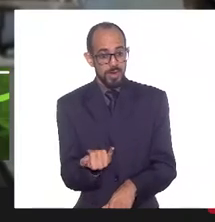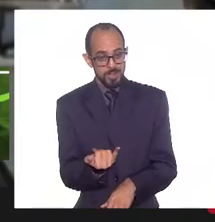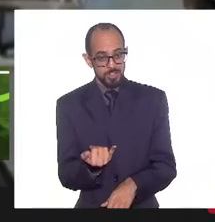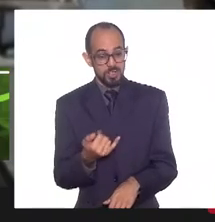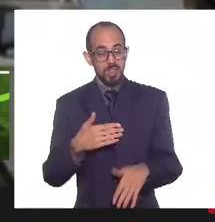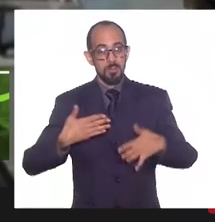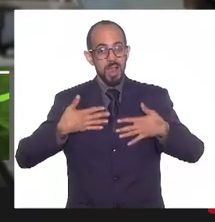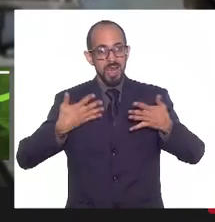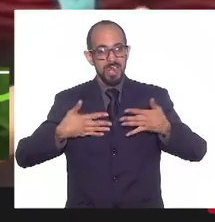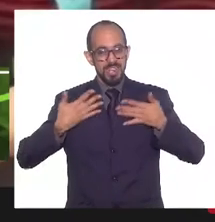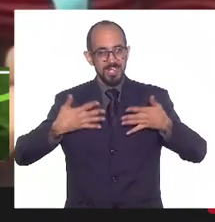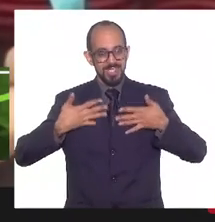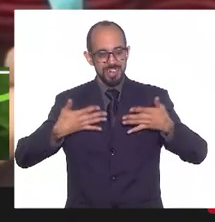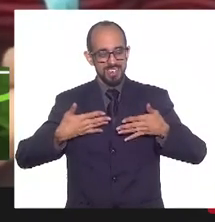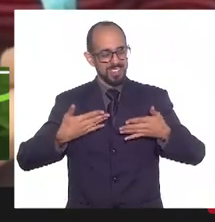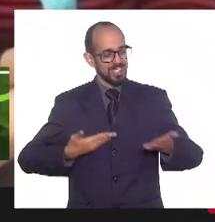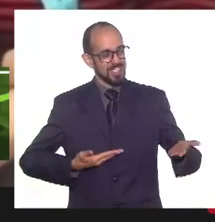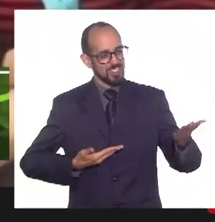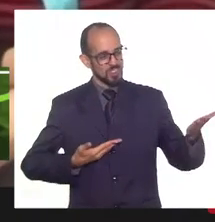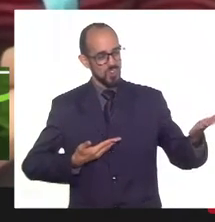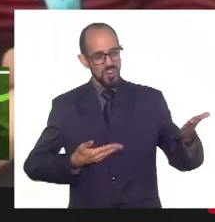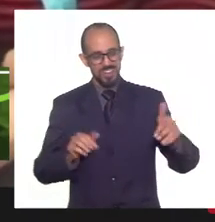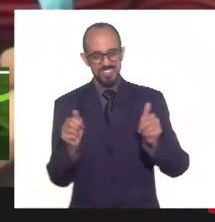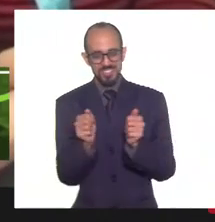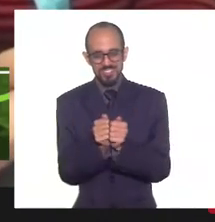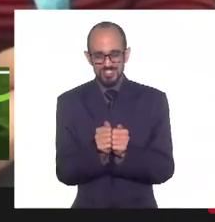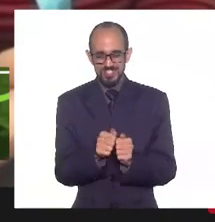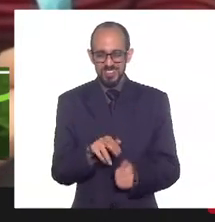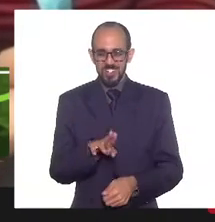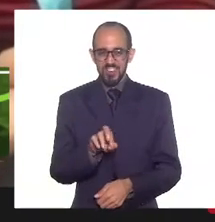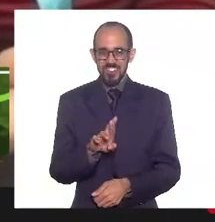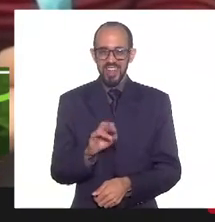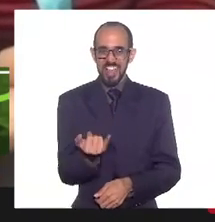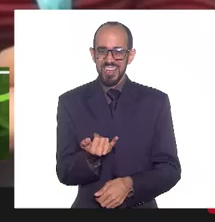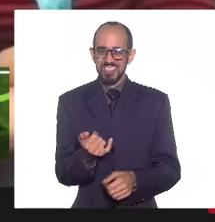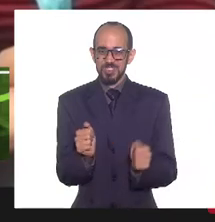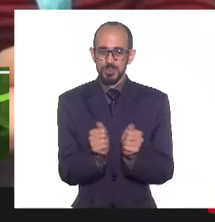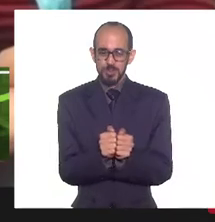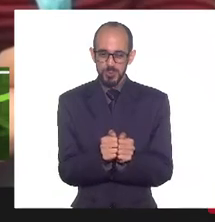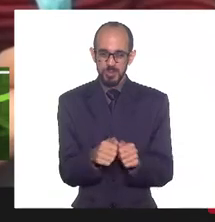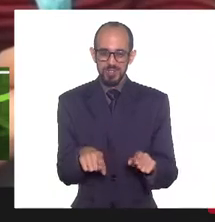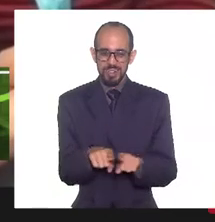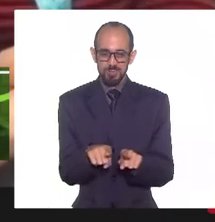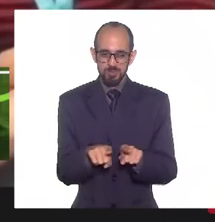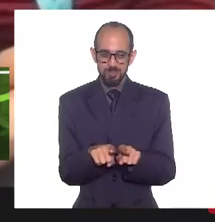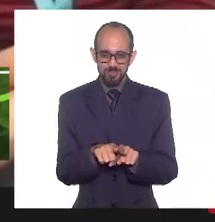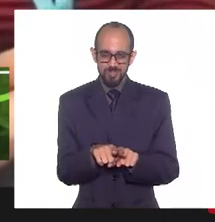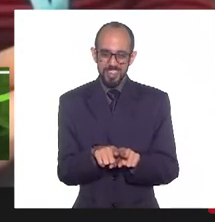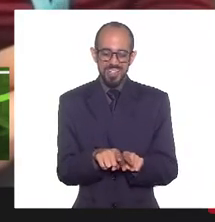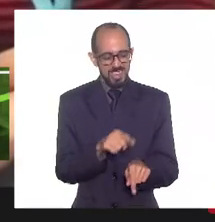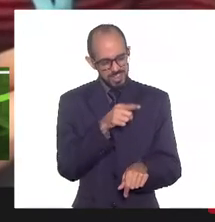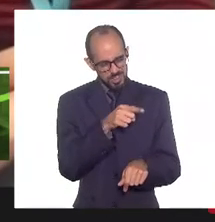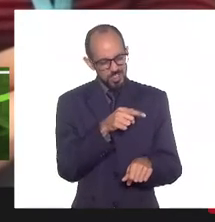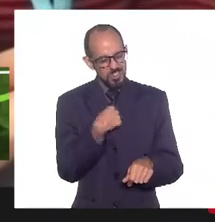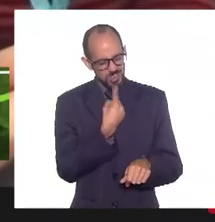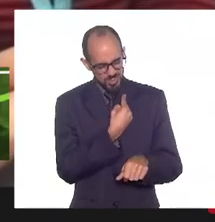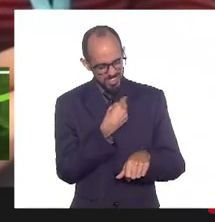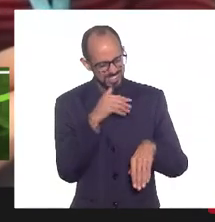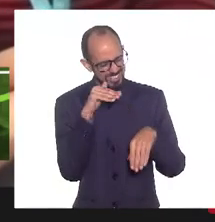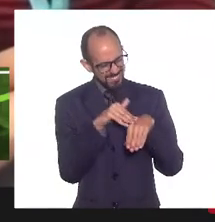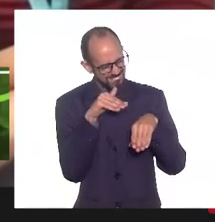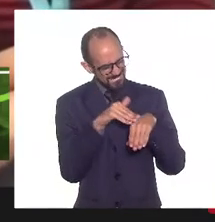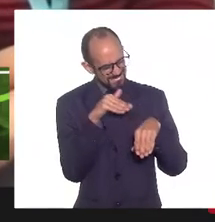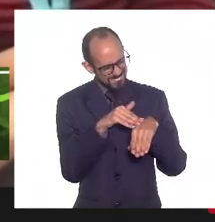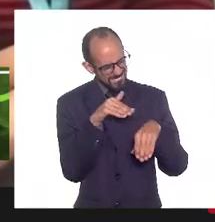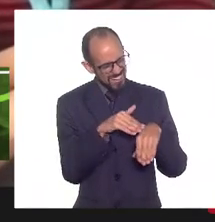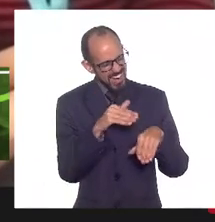alegria ter a senhora nessa audiência ter o UERJ aqui junto conosco que vocês vão ser perturbados lá procurados que a gente